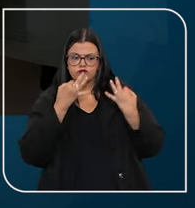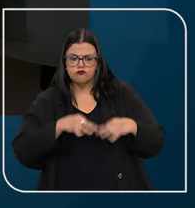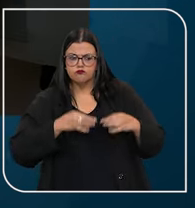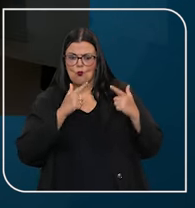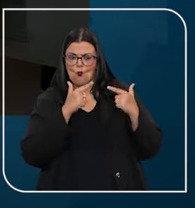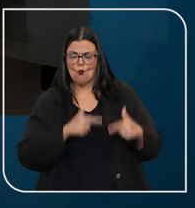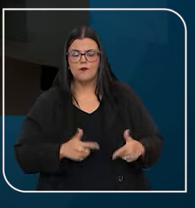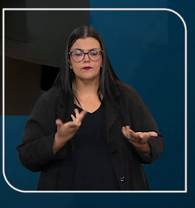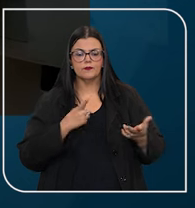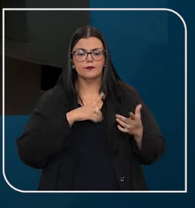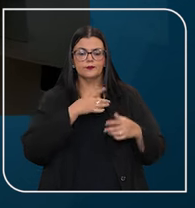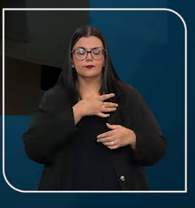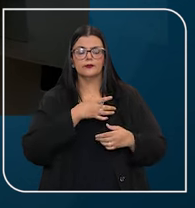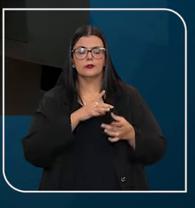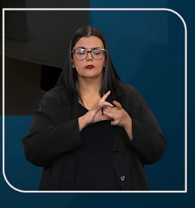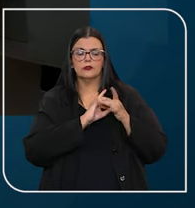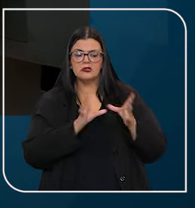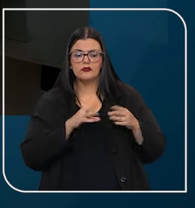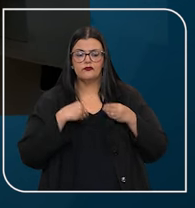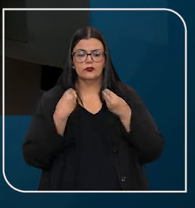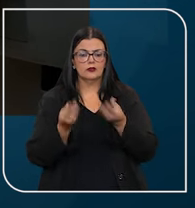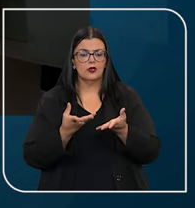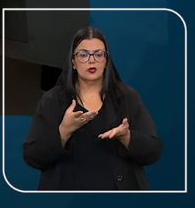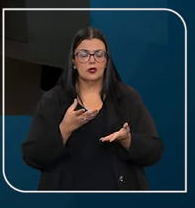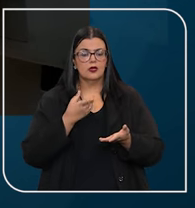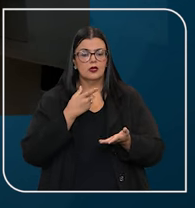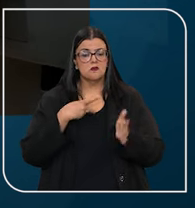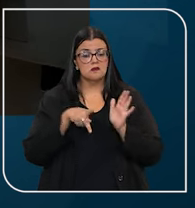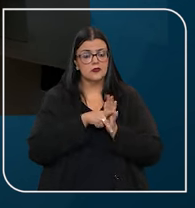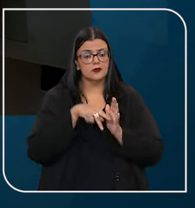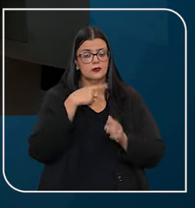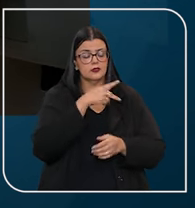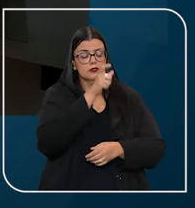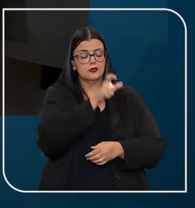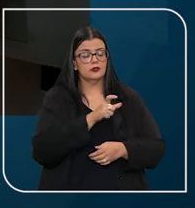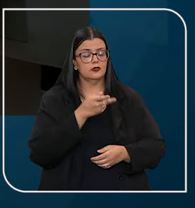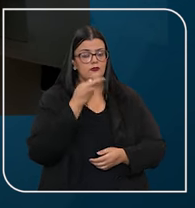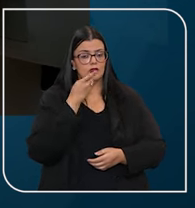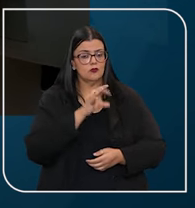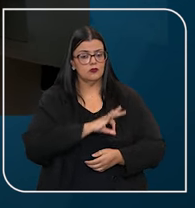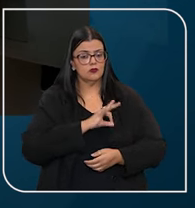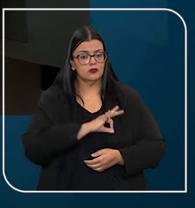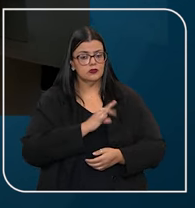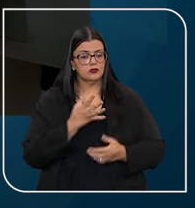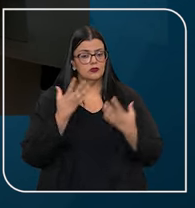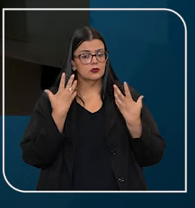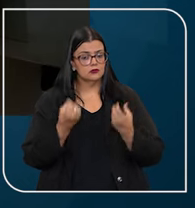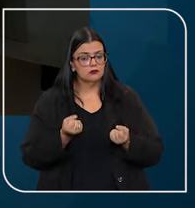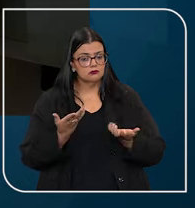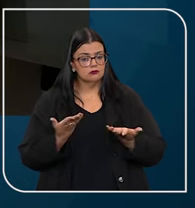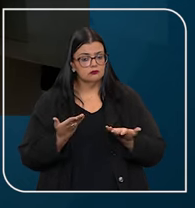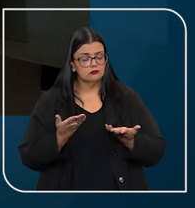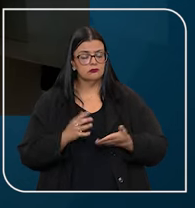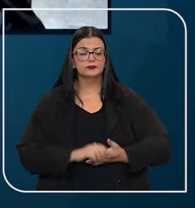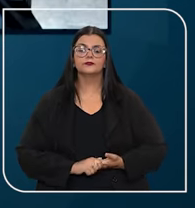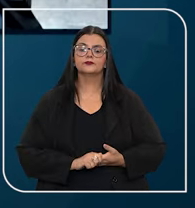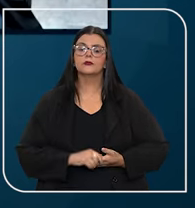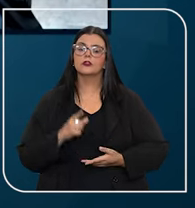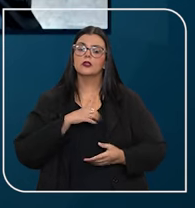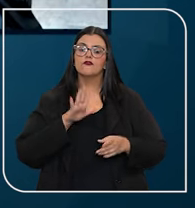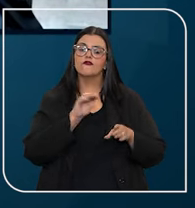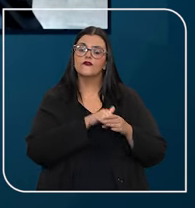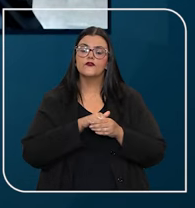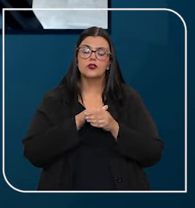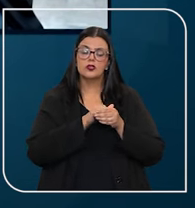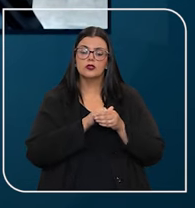idônea a comprovação da voluntariedade do consentimento exclusivamente pelo depoimento dos policiais que atenderam a ocorrência